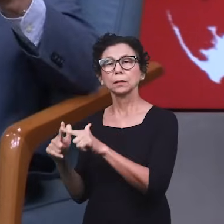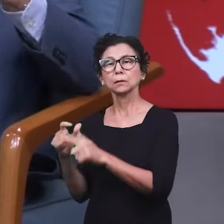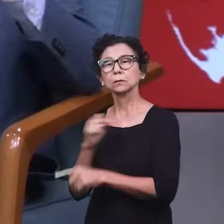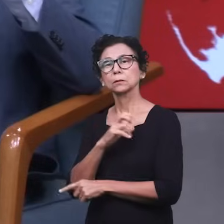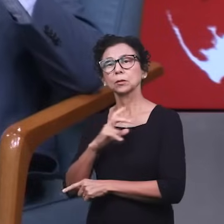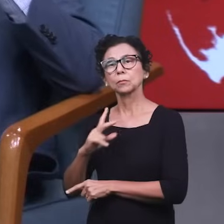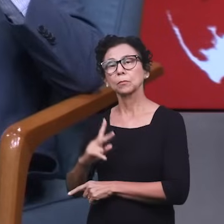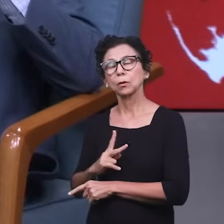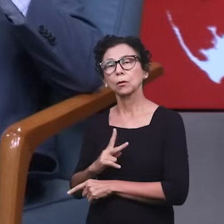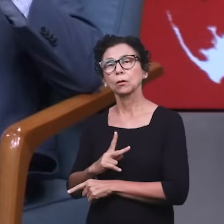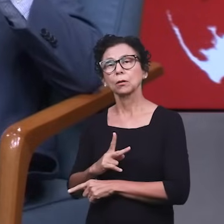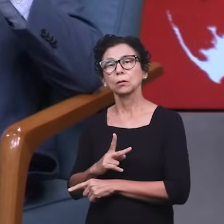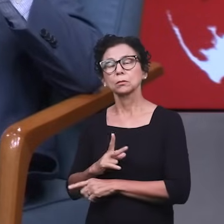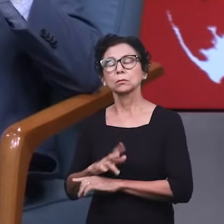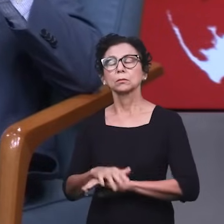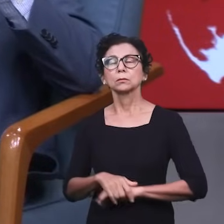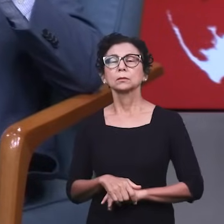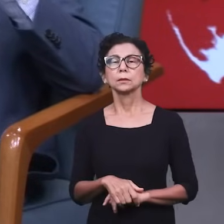Se você plantar